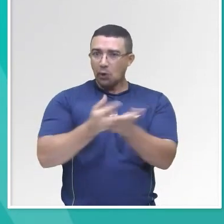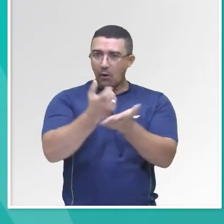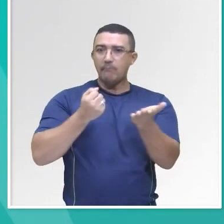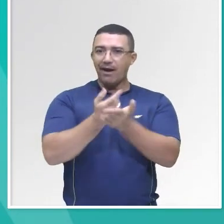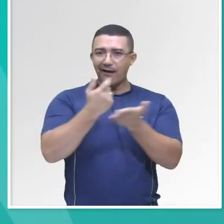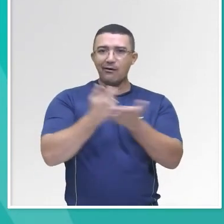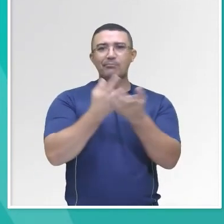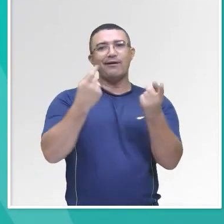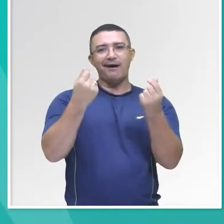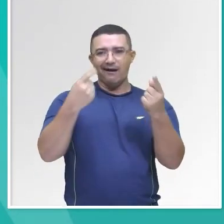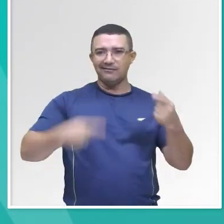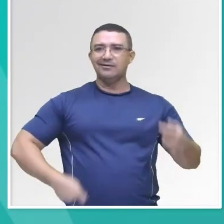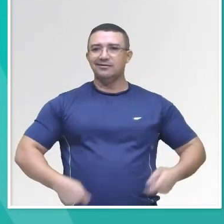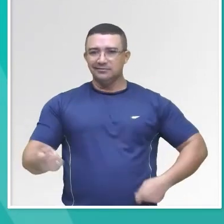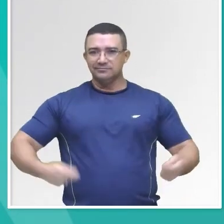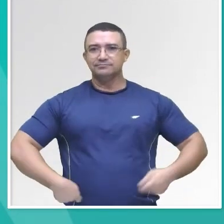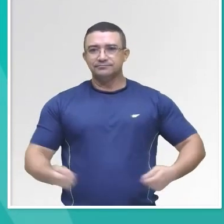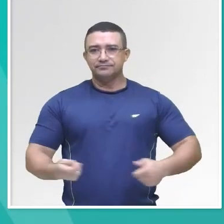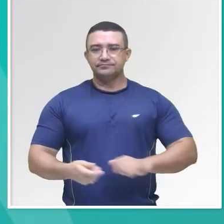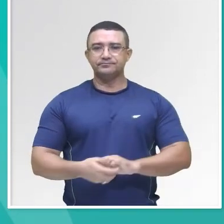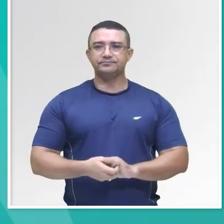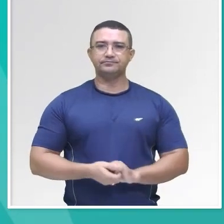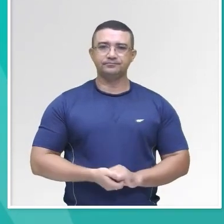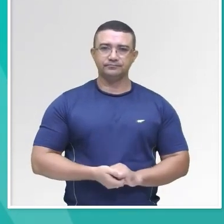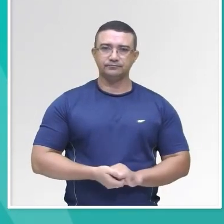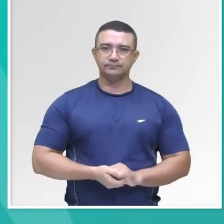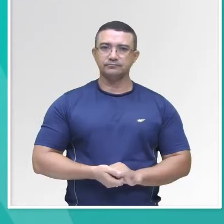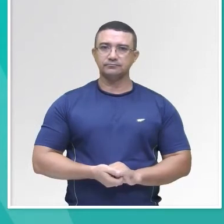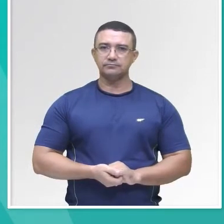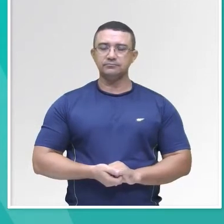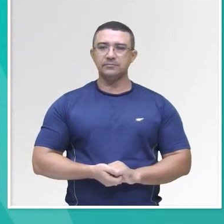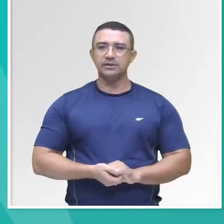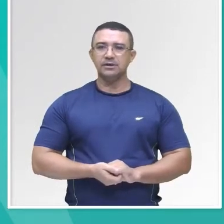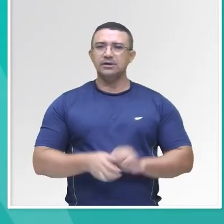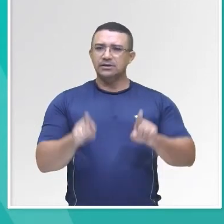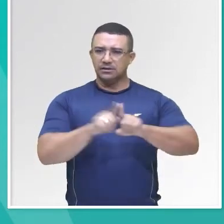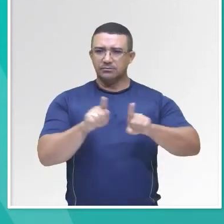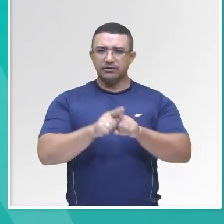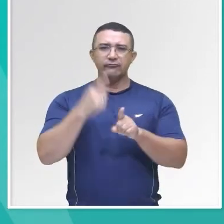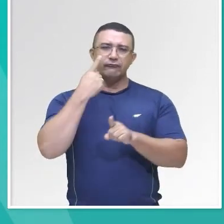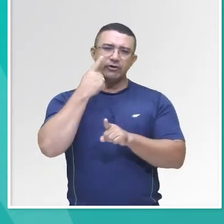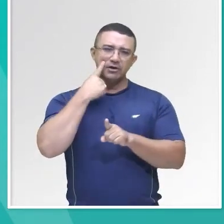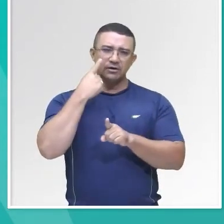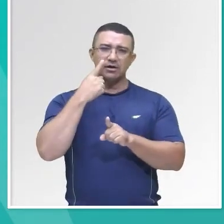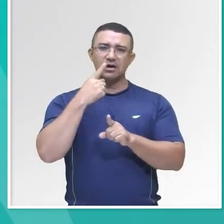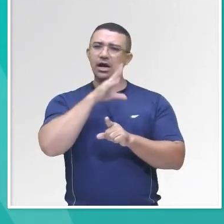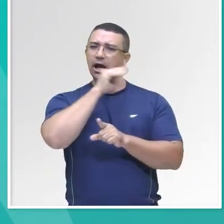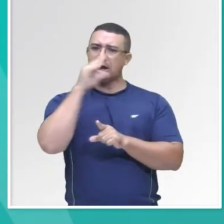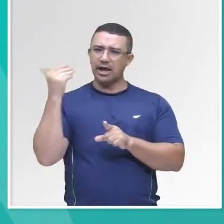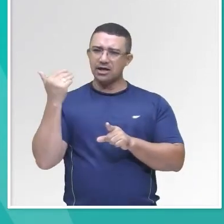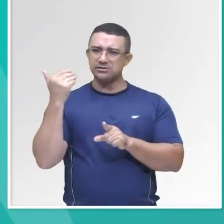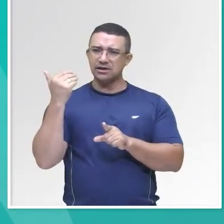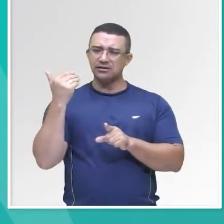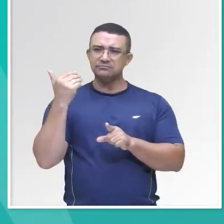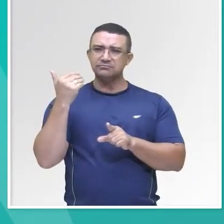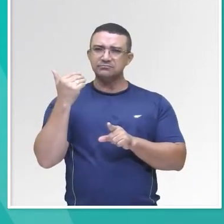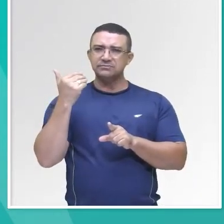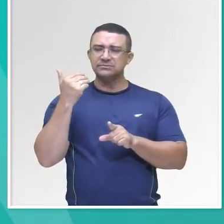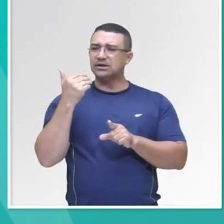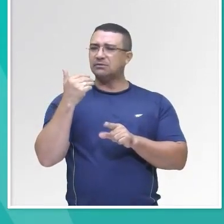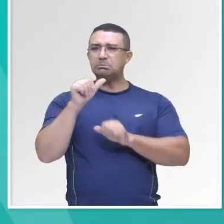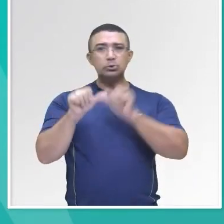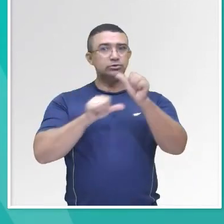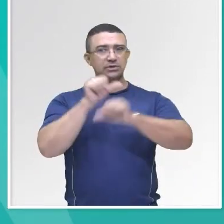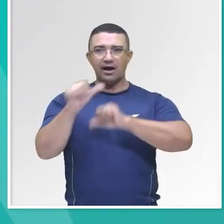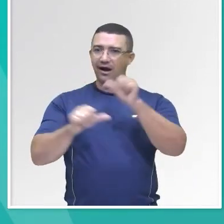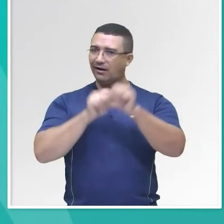para completar, percebe-se que as crianças estão subvertendo os valores, né? Você acha que isso realmente, você